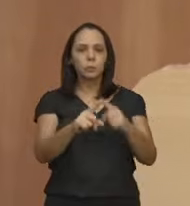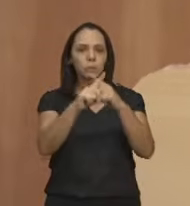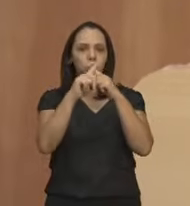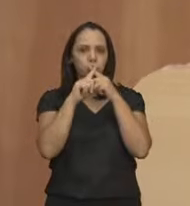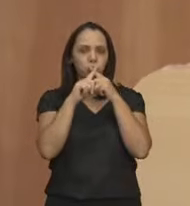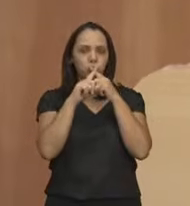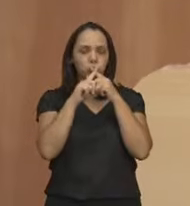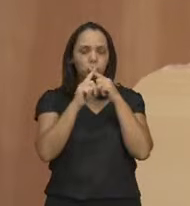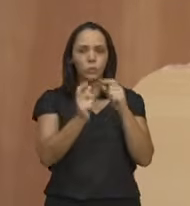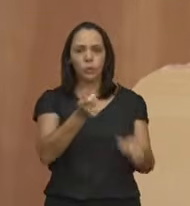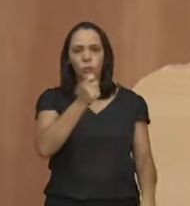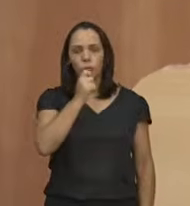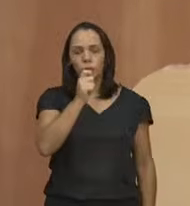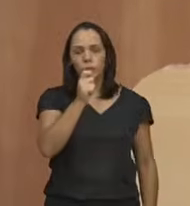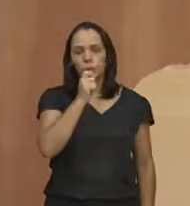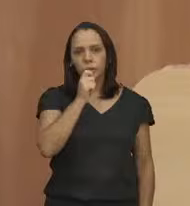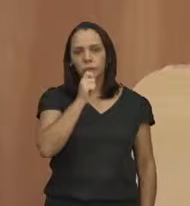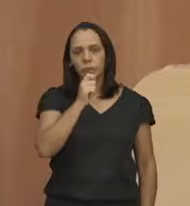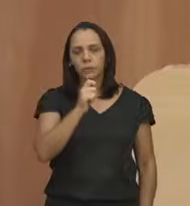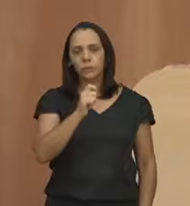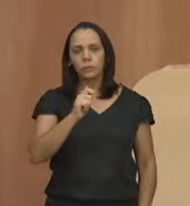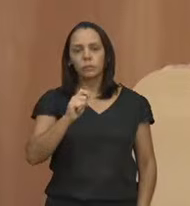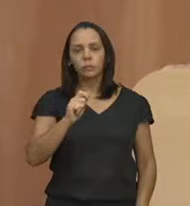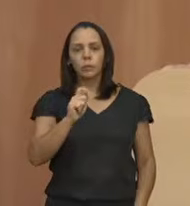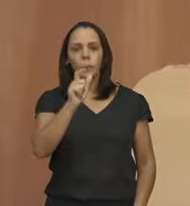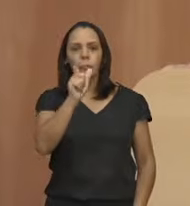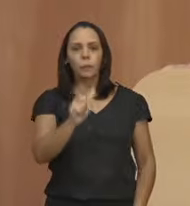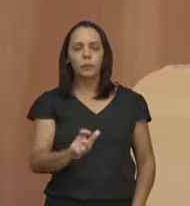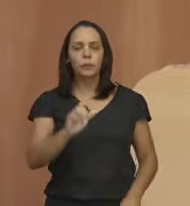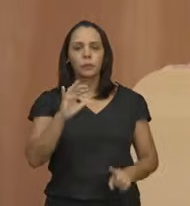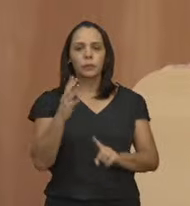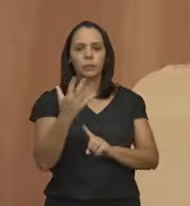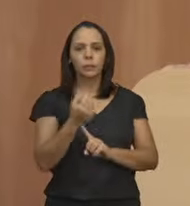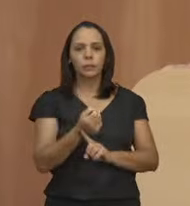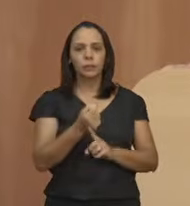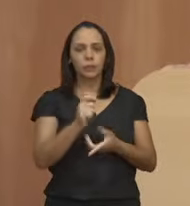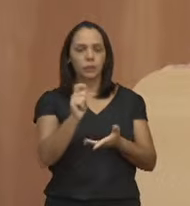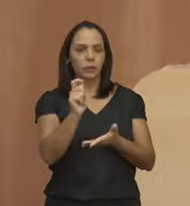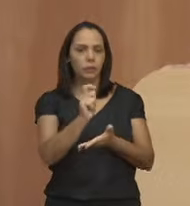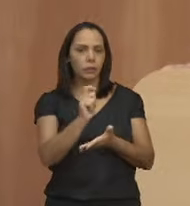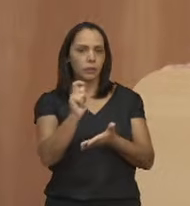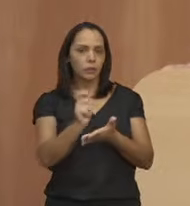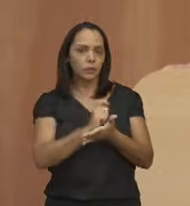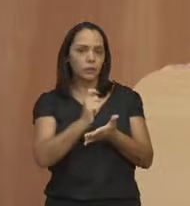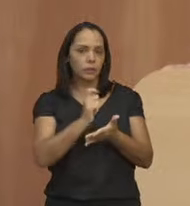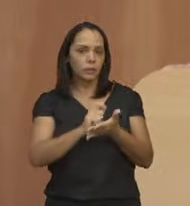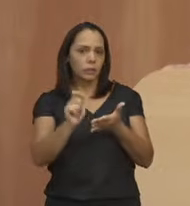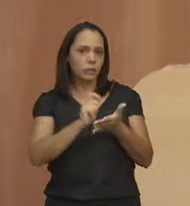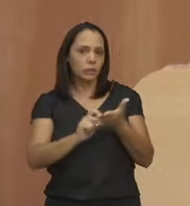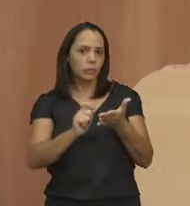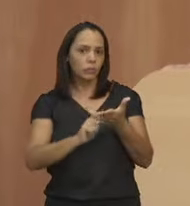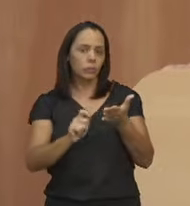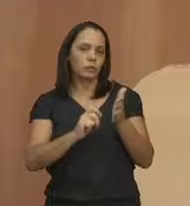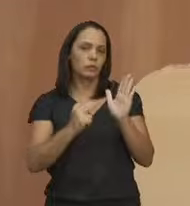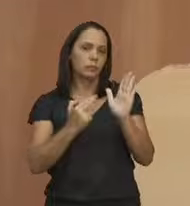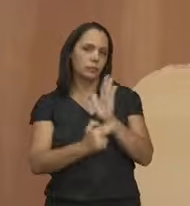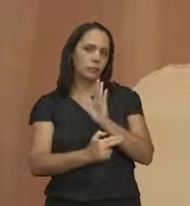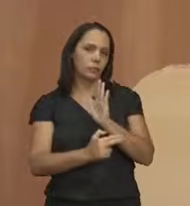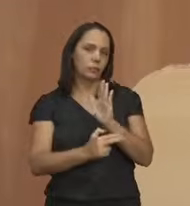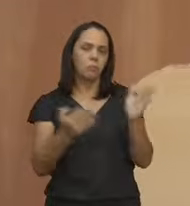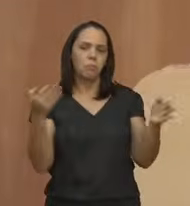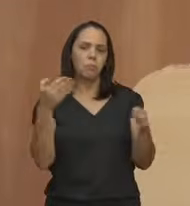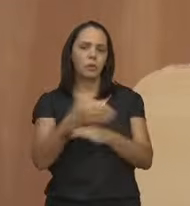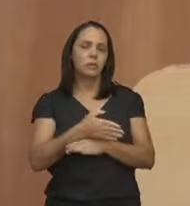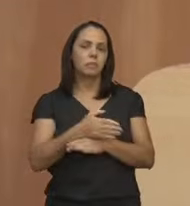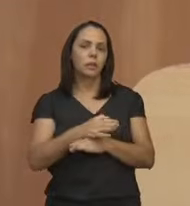jornalistas, artistas, escritores de um evento. O evento ainda nem ocorreu. Se ela participasse desse evento, que é